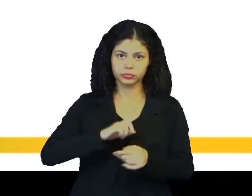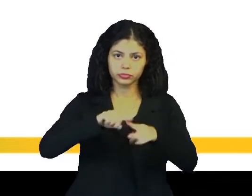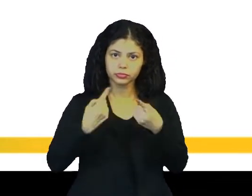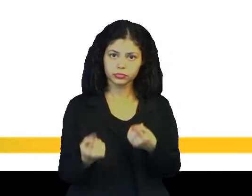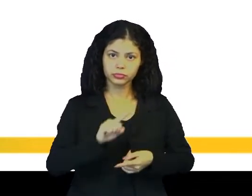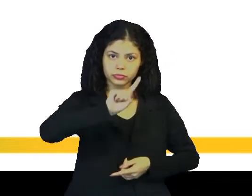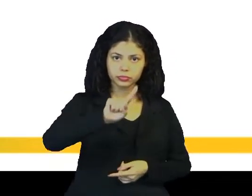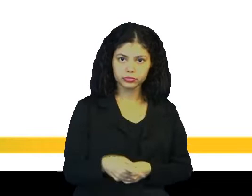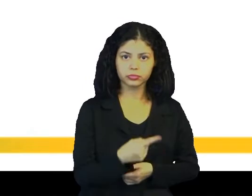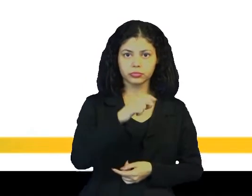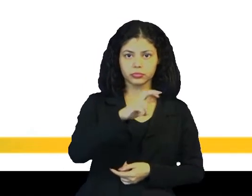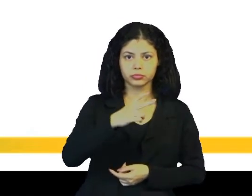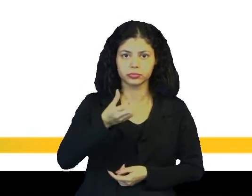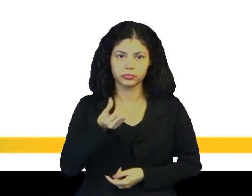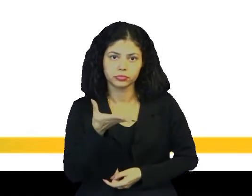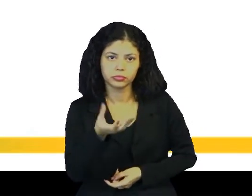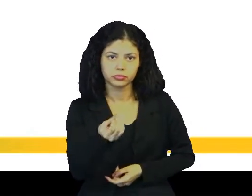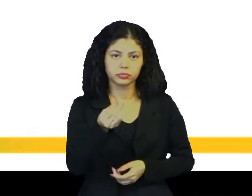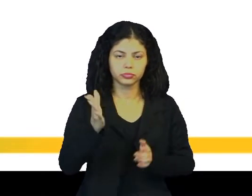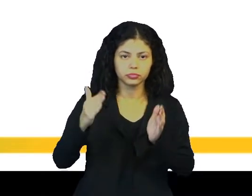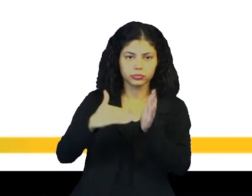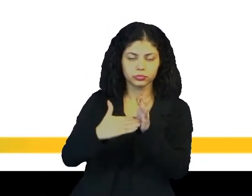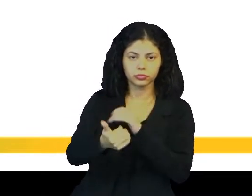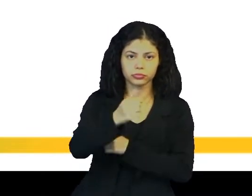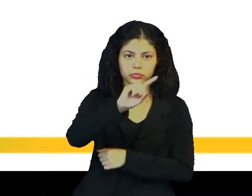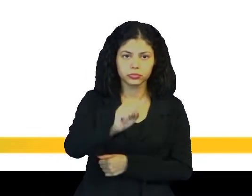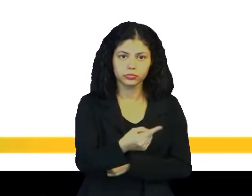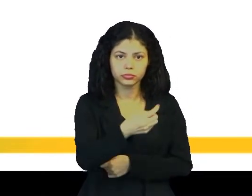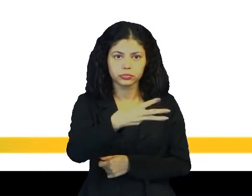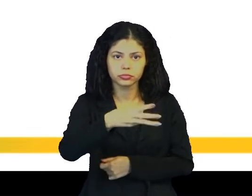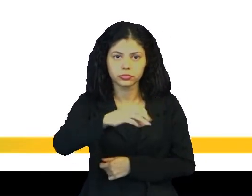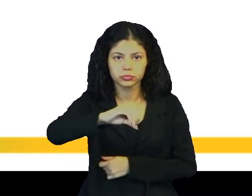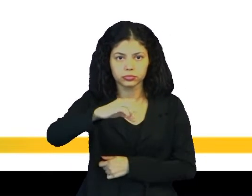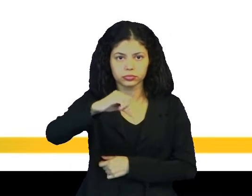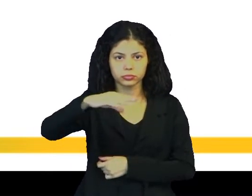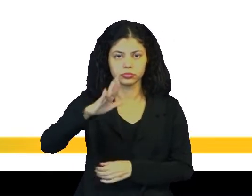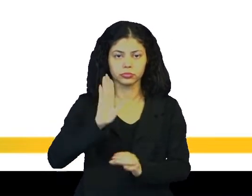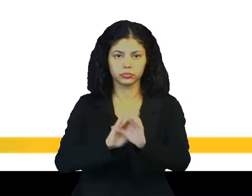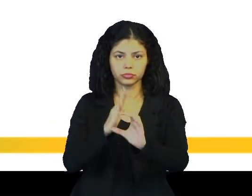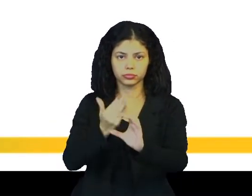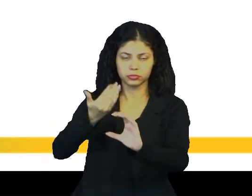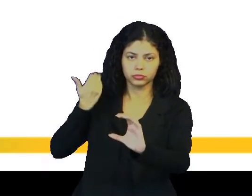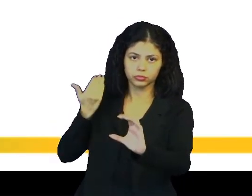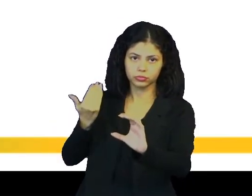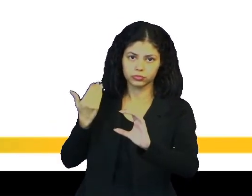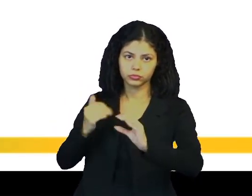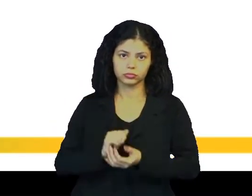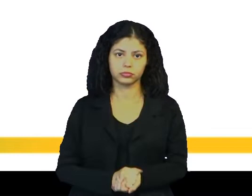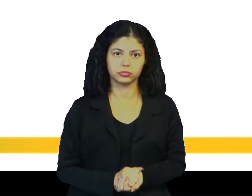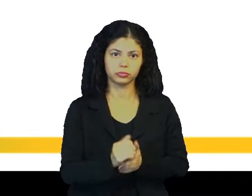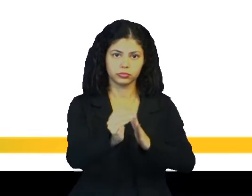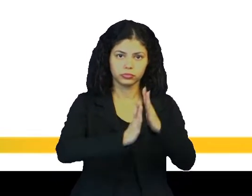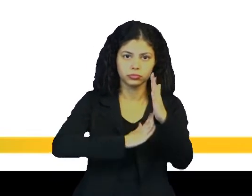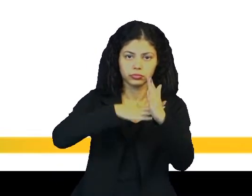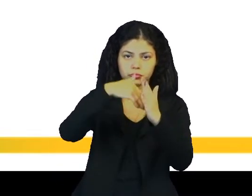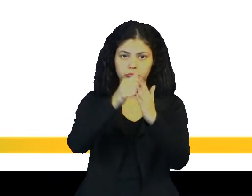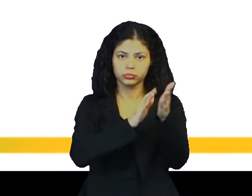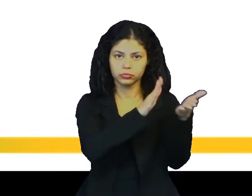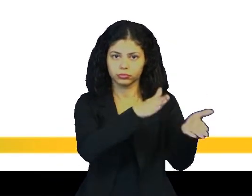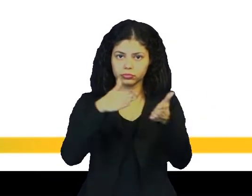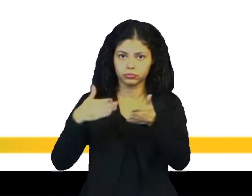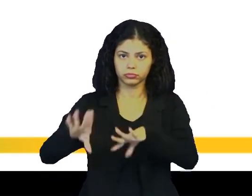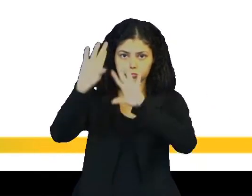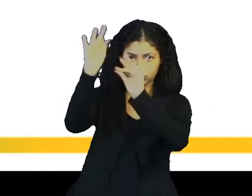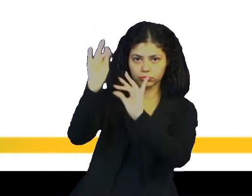Cristo, mas somente entre 1560 e 1309 antes de Cristo é que